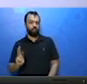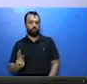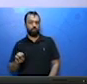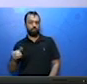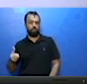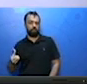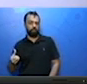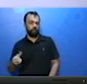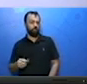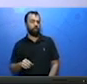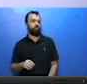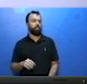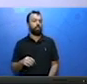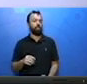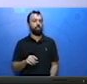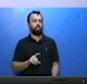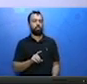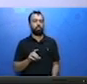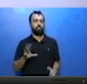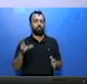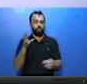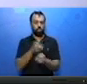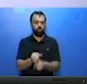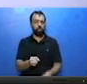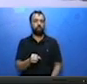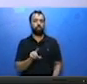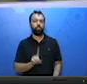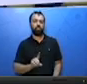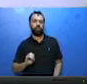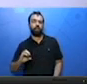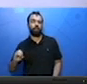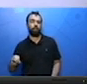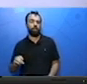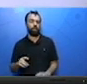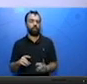100. Raiz quadrada de 100 é 10.